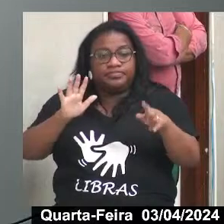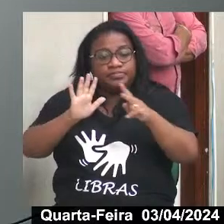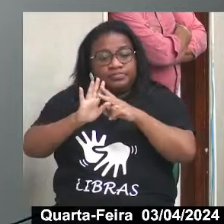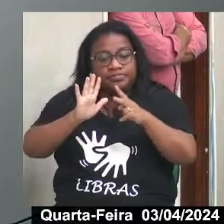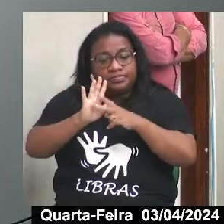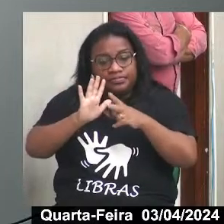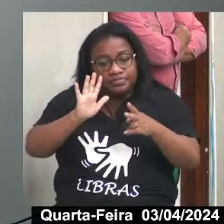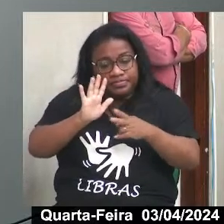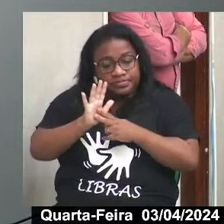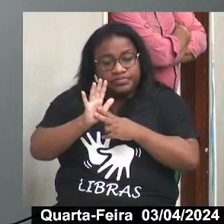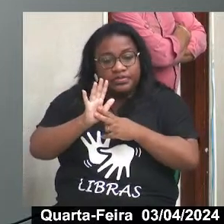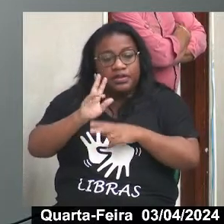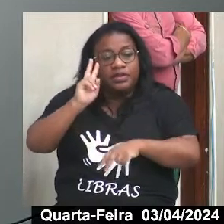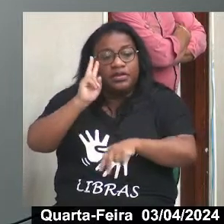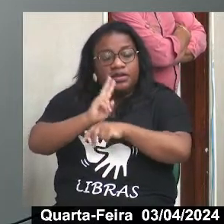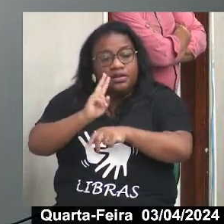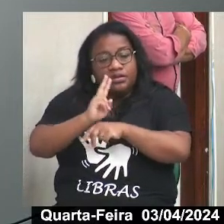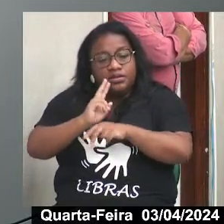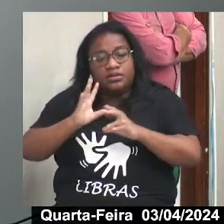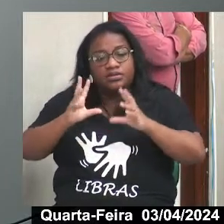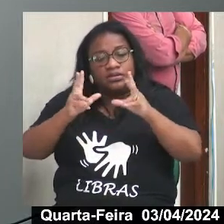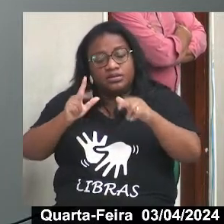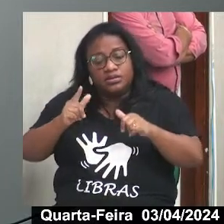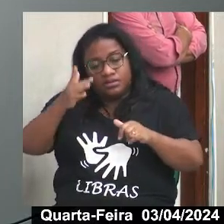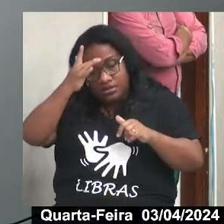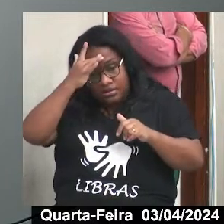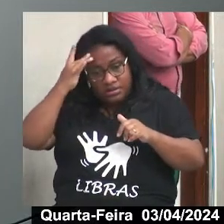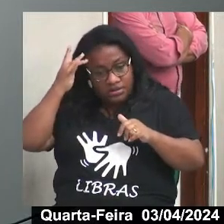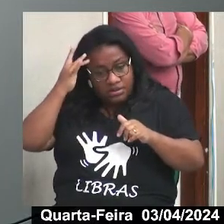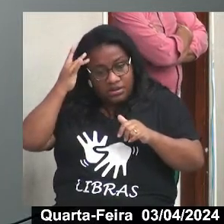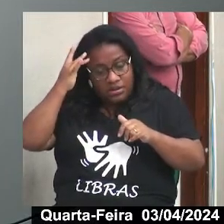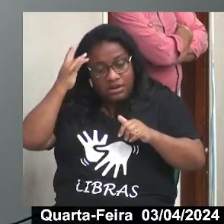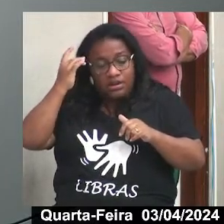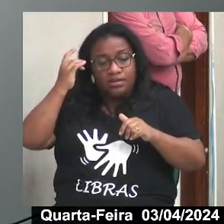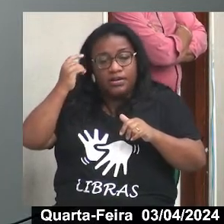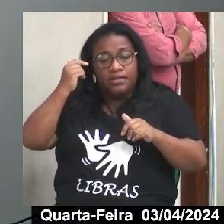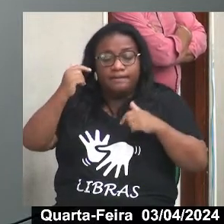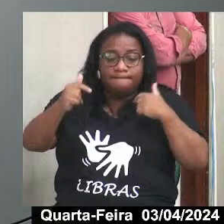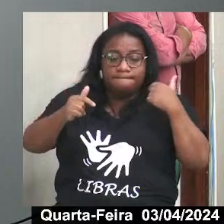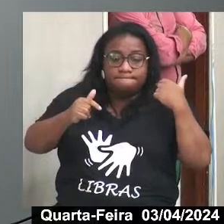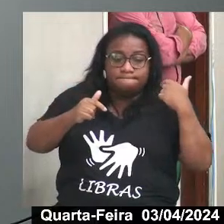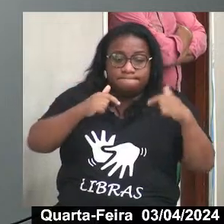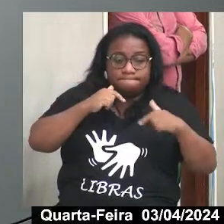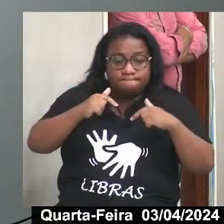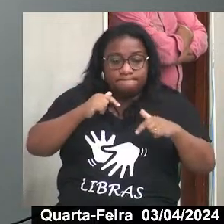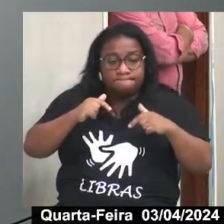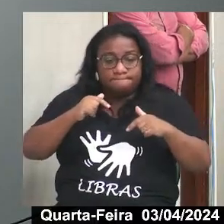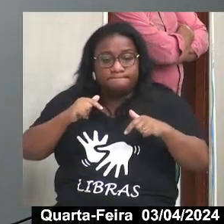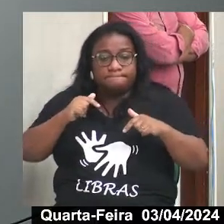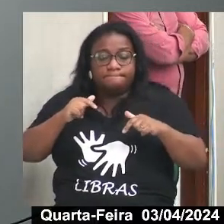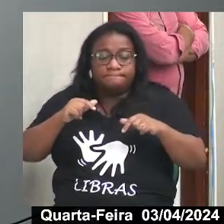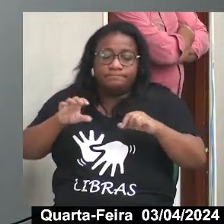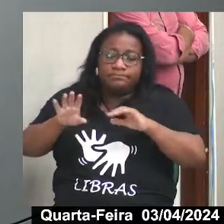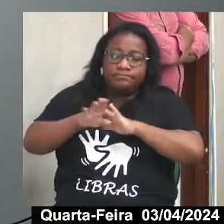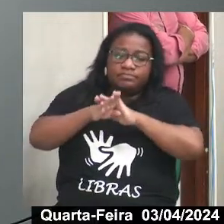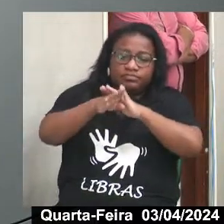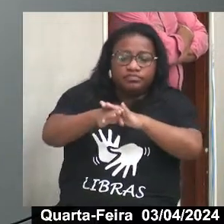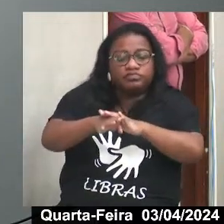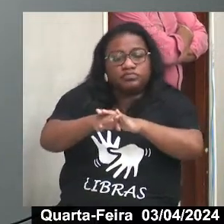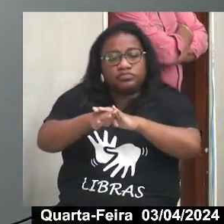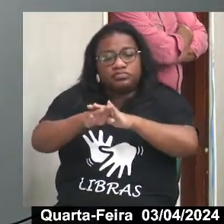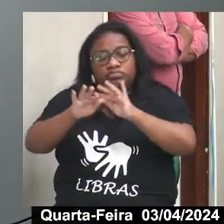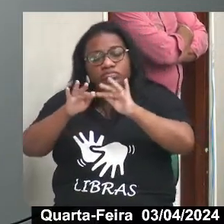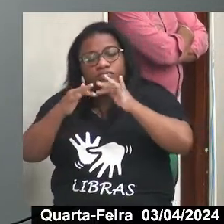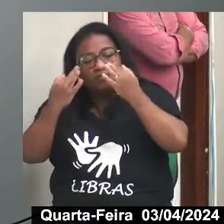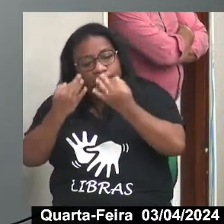lançamos esse projeto, Cuidando de Quem Cuida, uma vez por mês a gente reúne as mães para tratar da saúde mental, para falar de empreendedorismo dentro